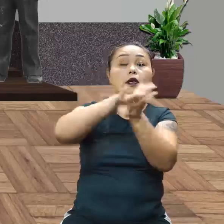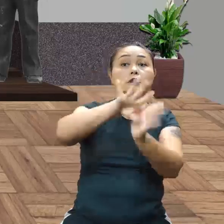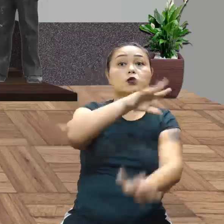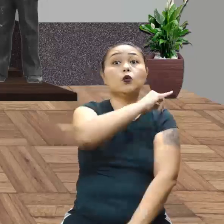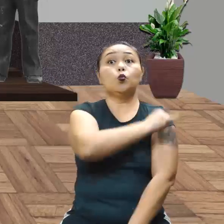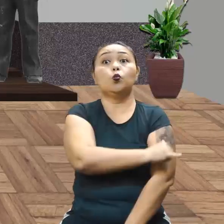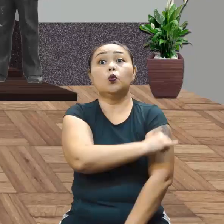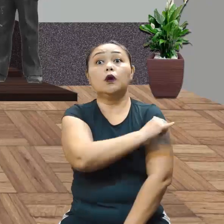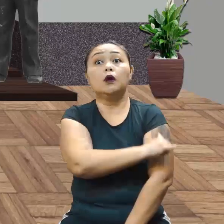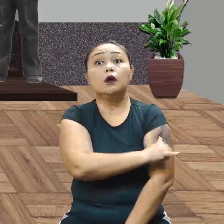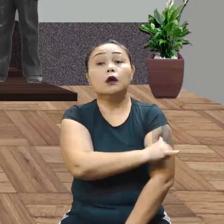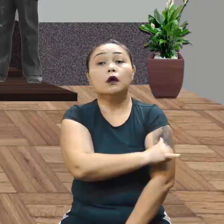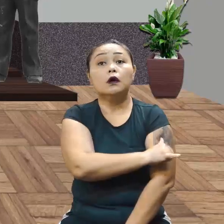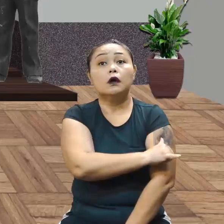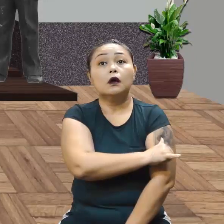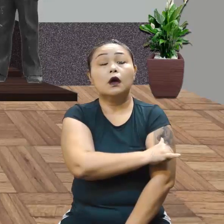Janeiro.